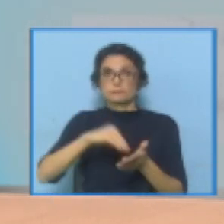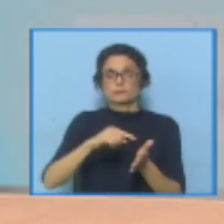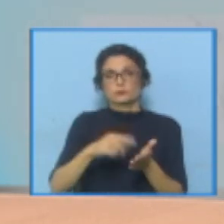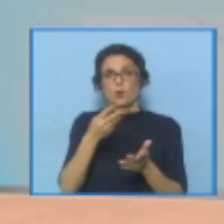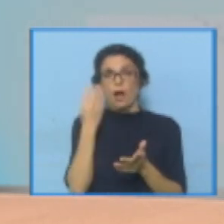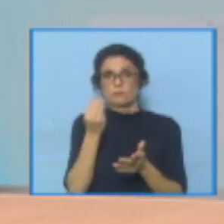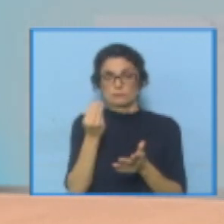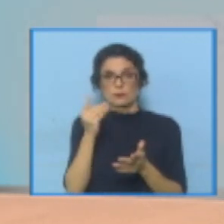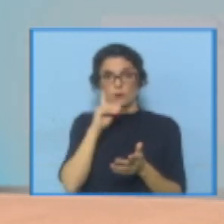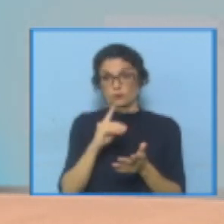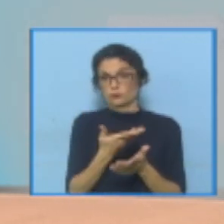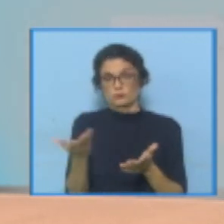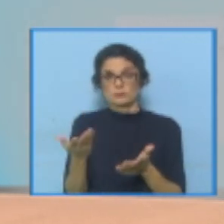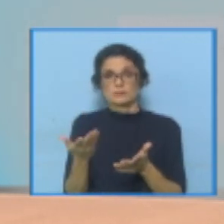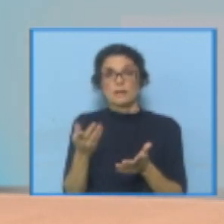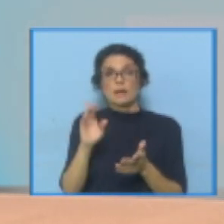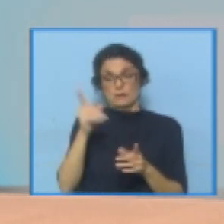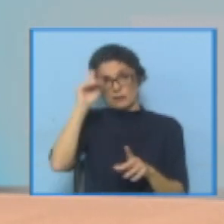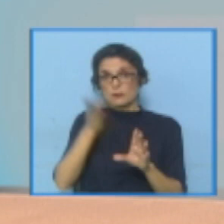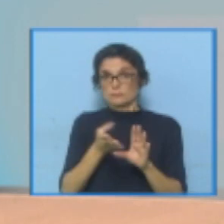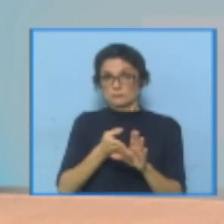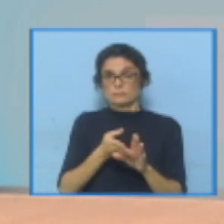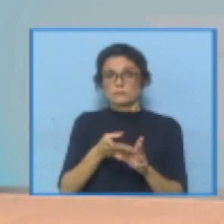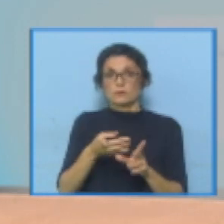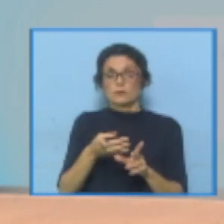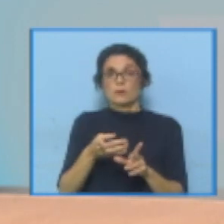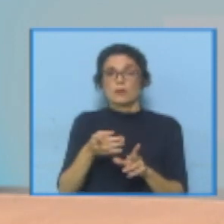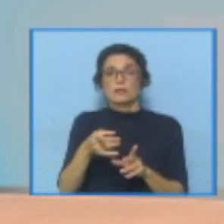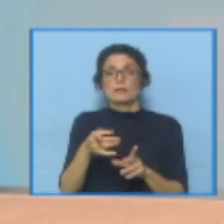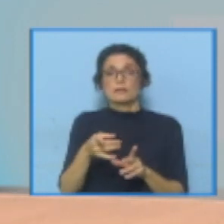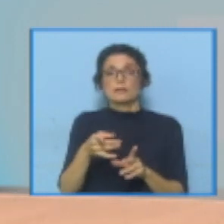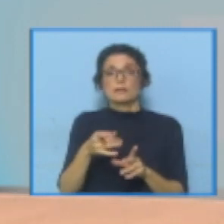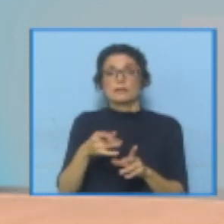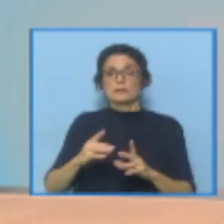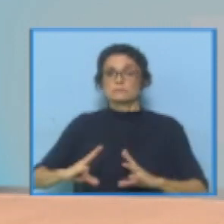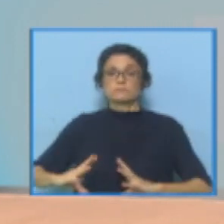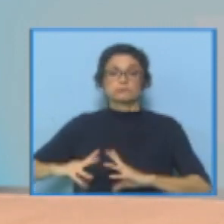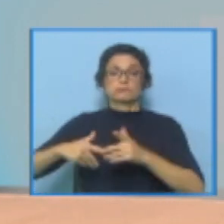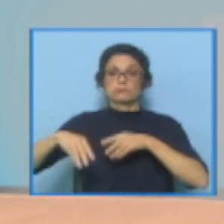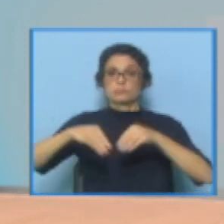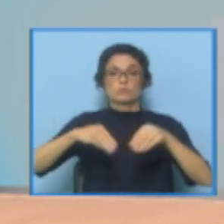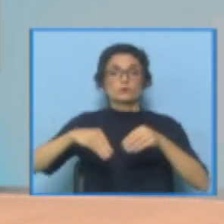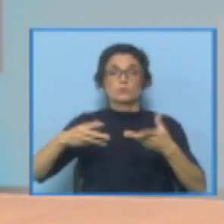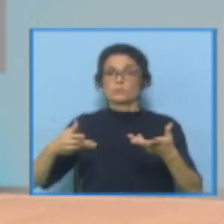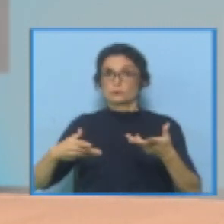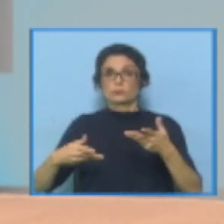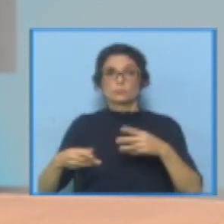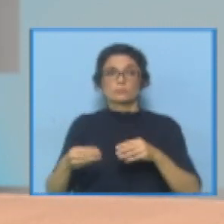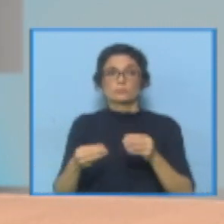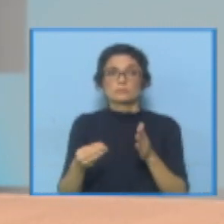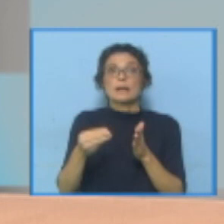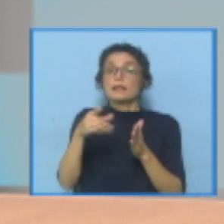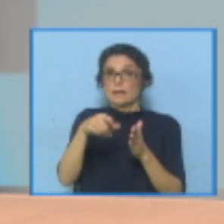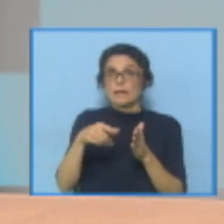caso já é psicóloga, portanto já é ex-aluna, a Adriana Duarte, que no fundo a elaboração de todo este jogo constituiu a sua tese